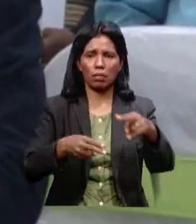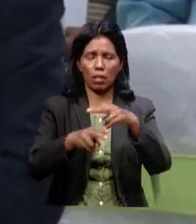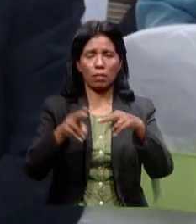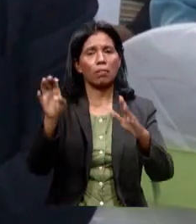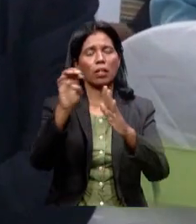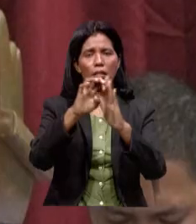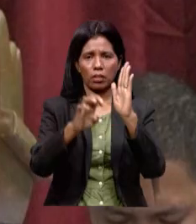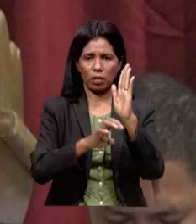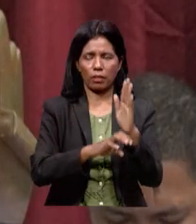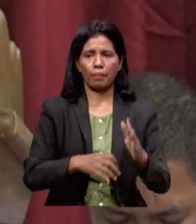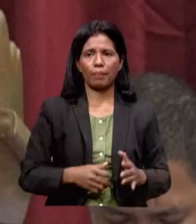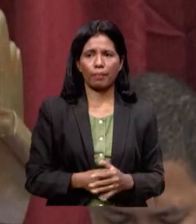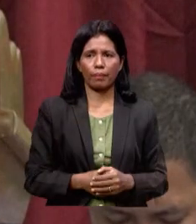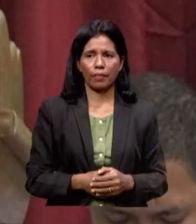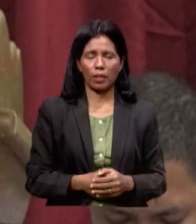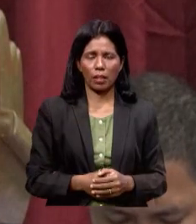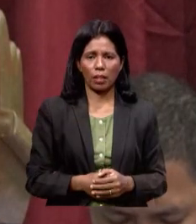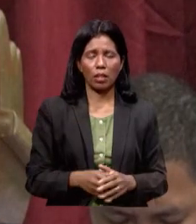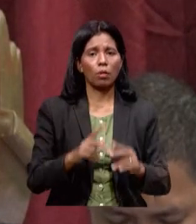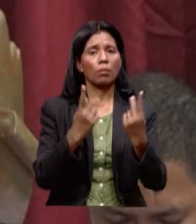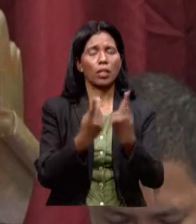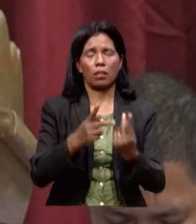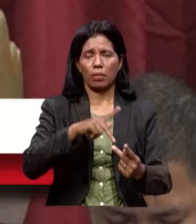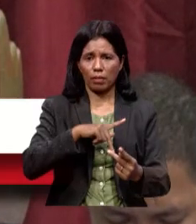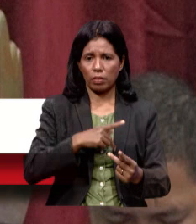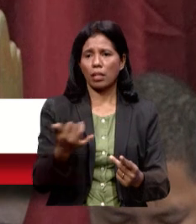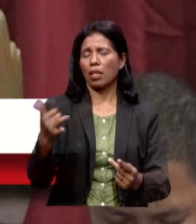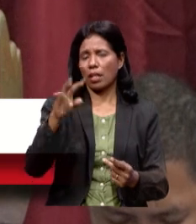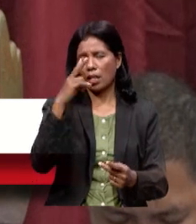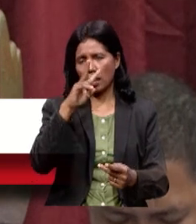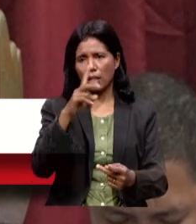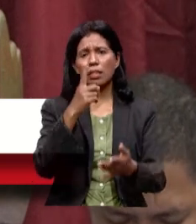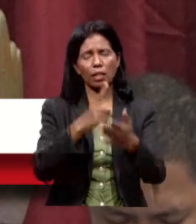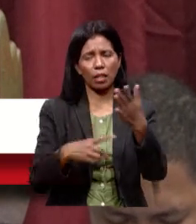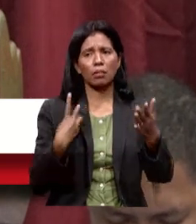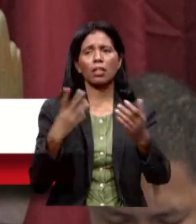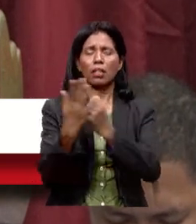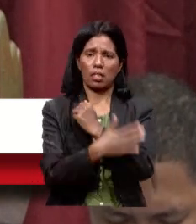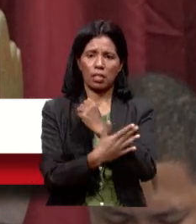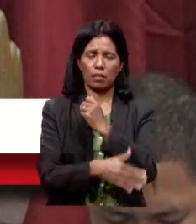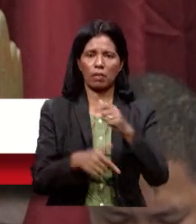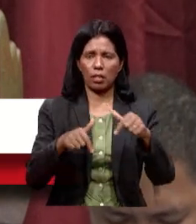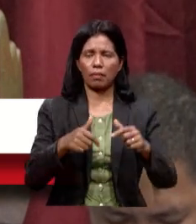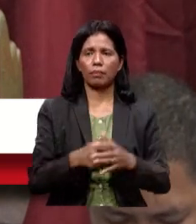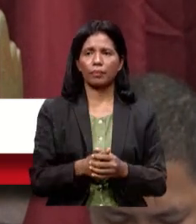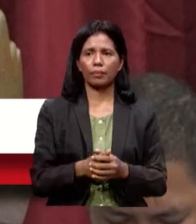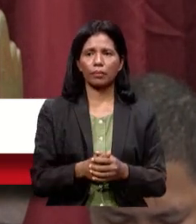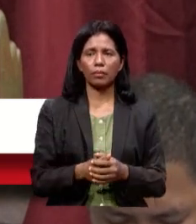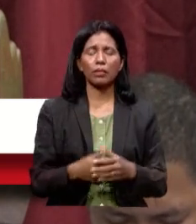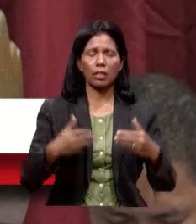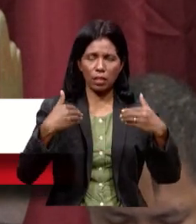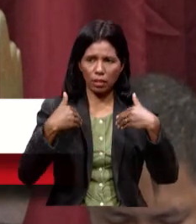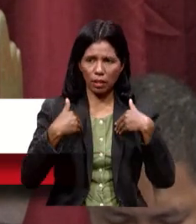staro. Sector privado tir hare potensial de saída maka itinerai iha. Potensial ida dune